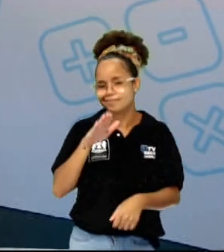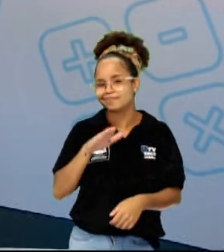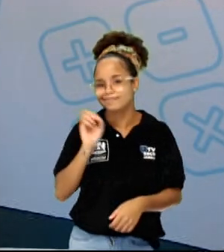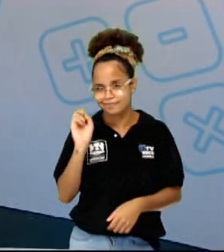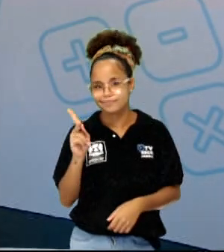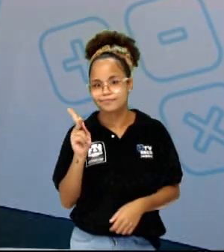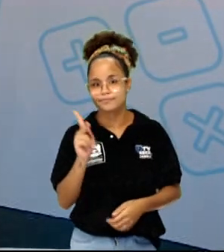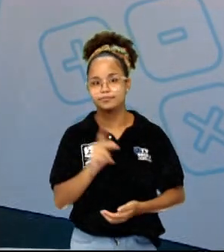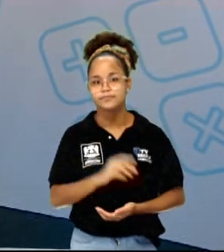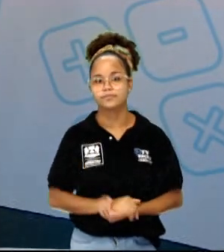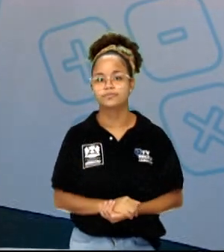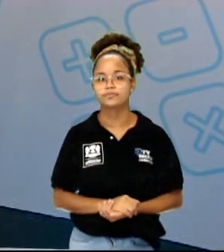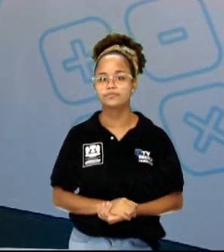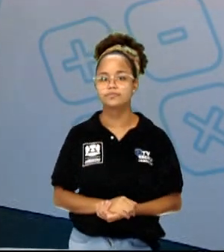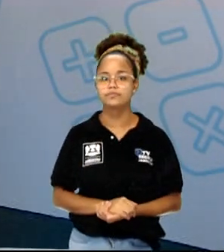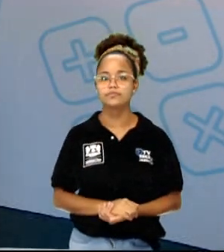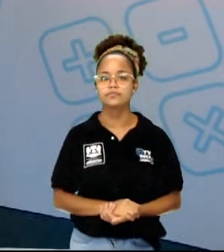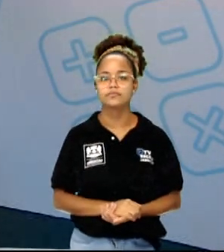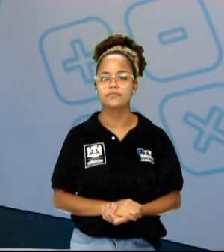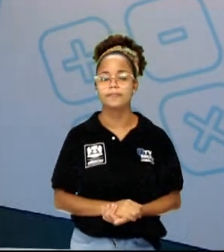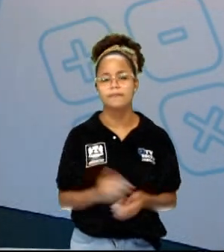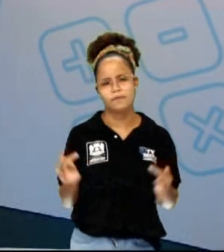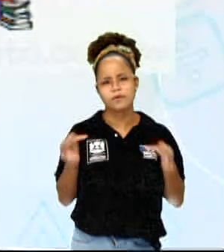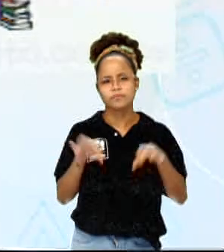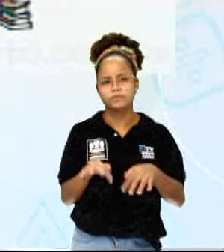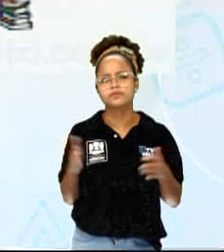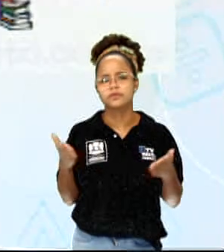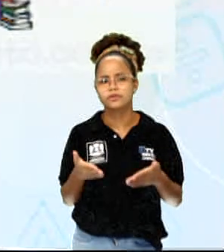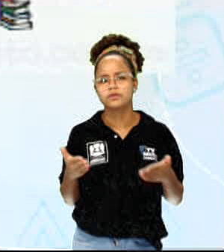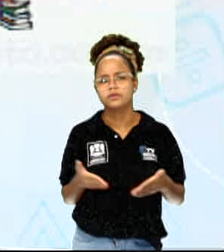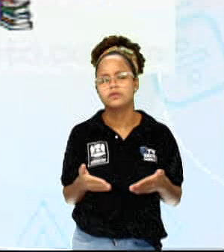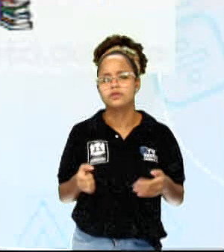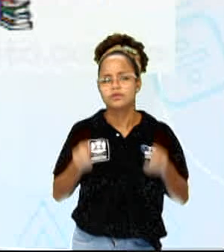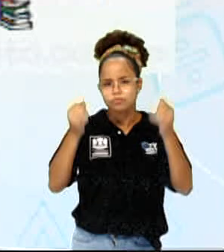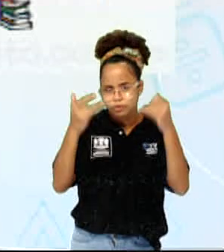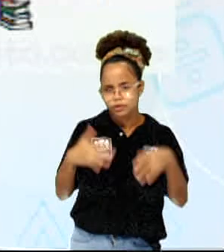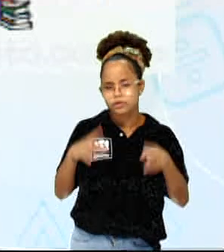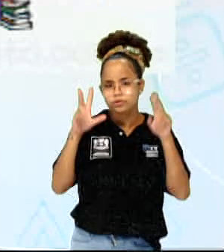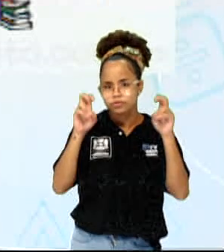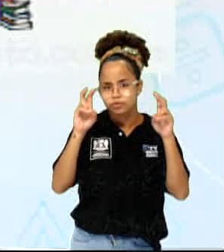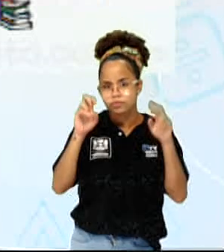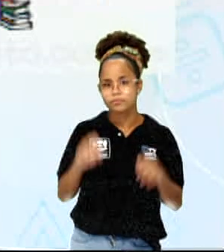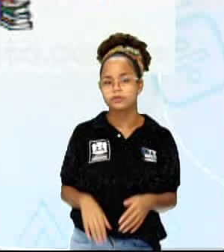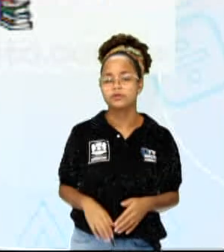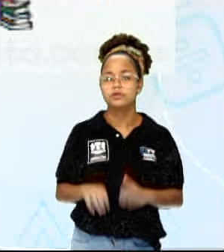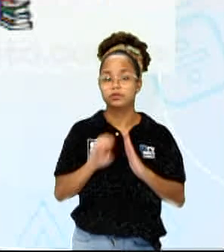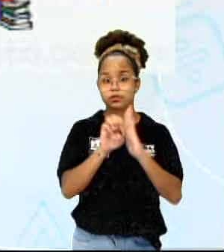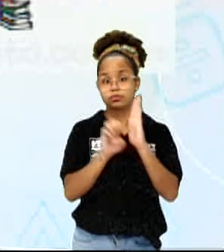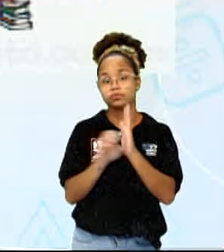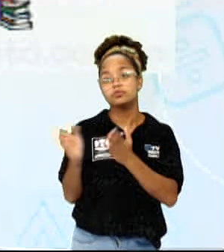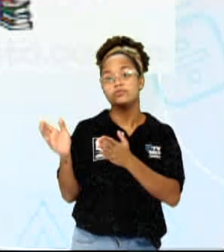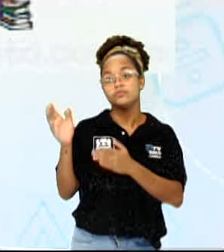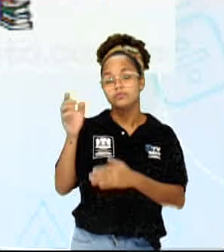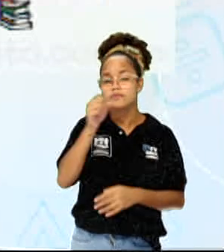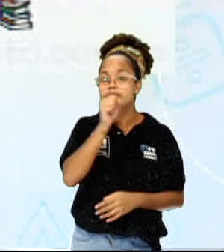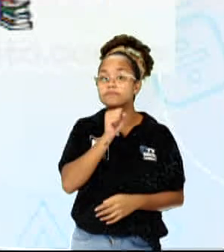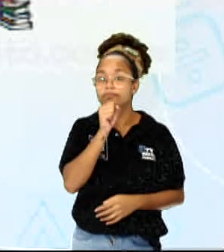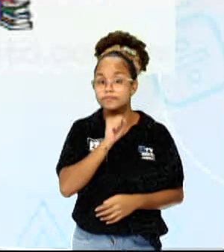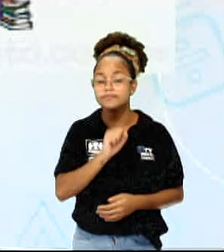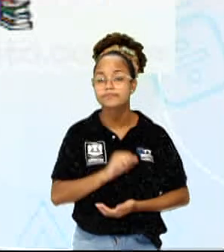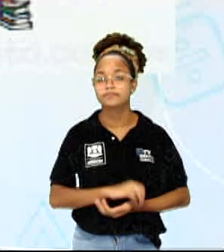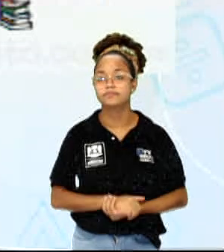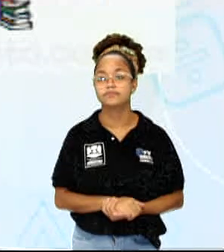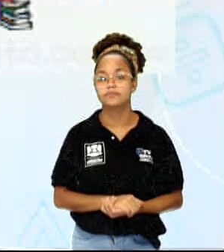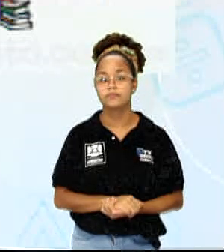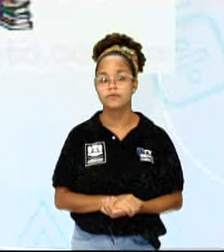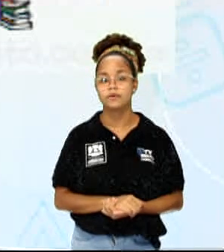Ok? E por fim, a gente fala do Estatuto do Idoso, que é um marco para os direitos da pessoa idosa.